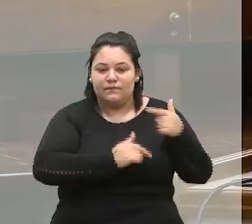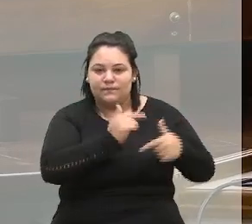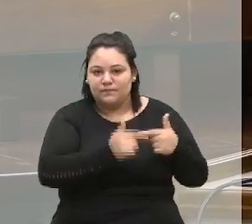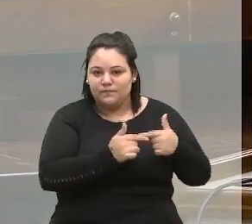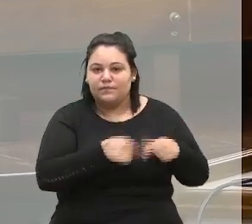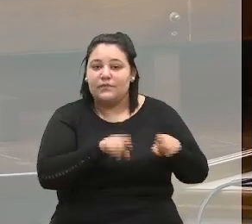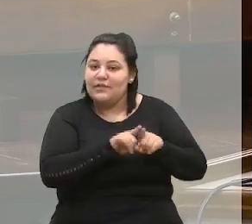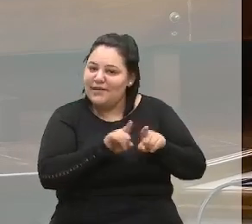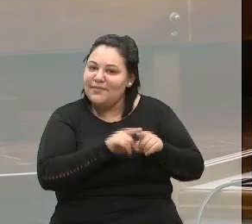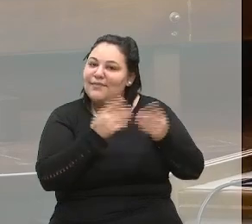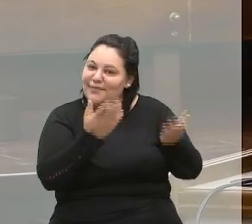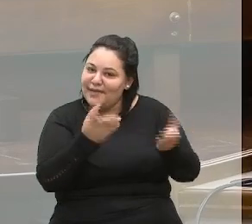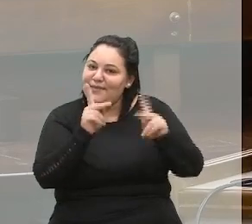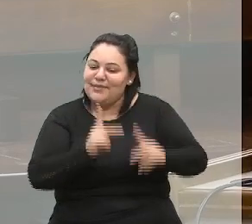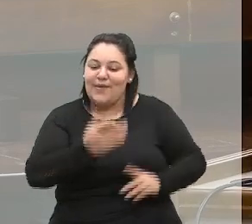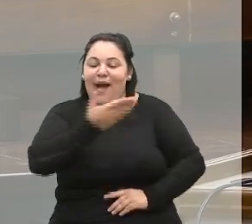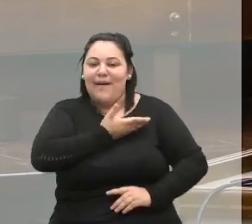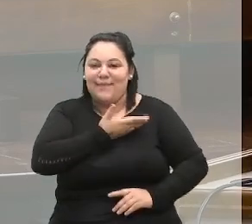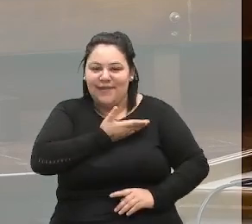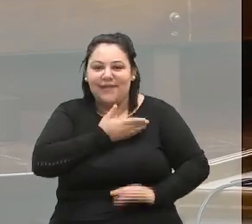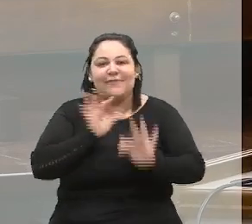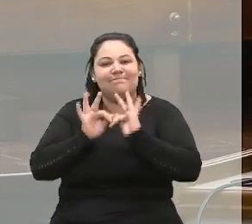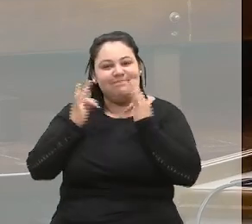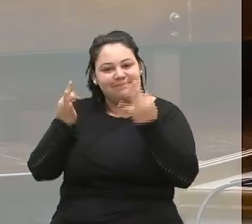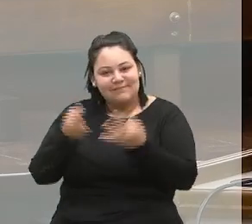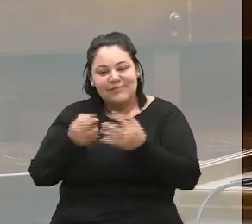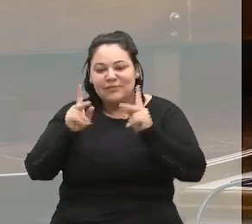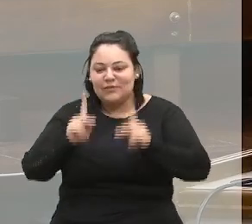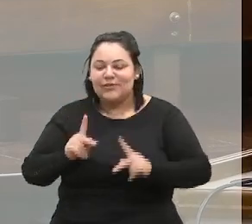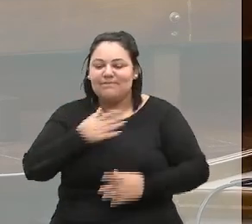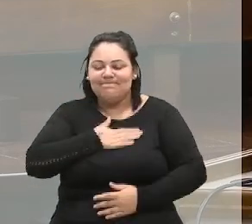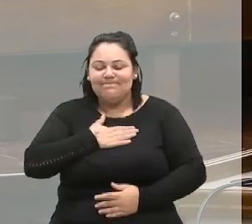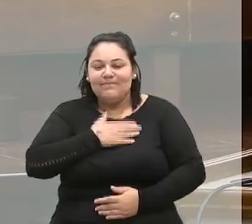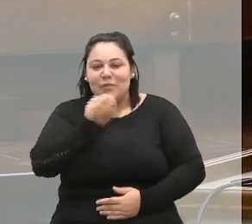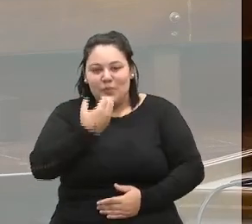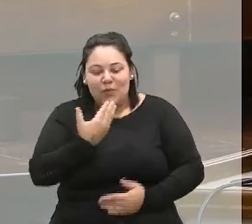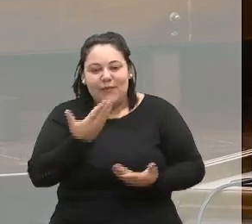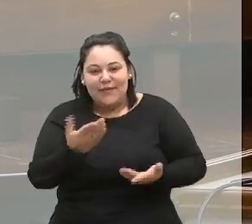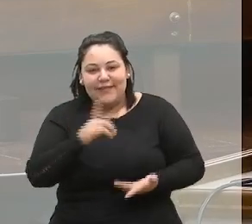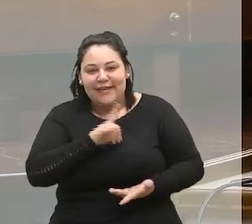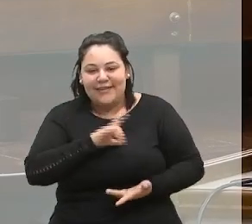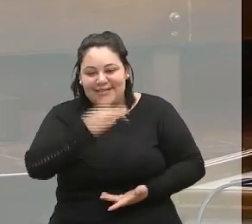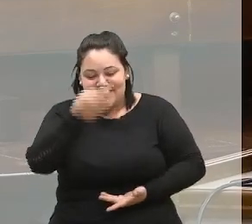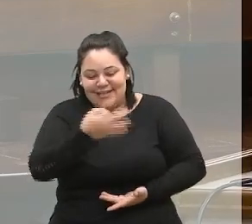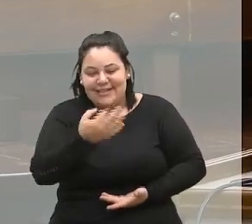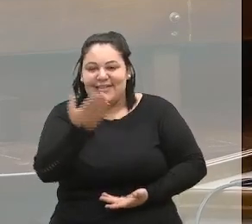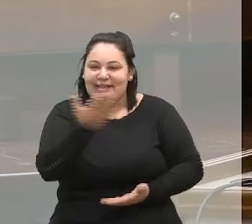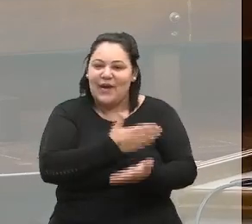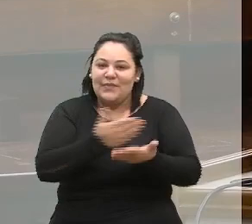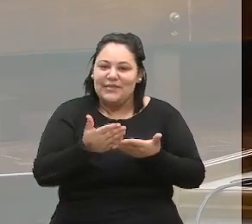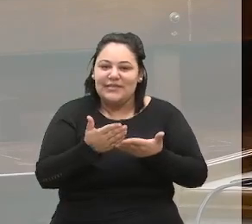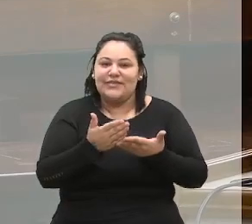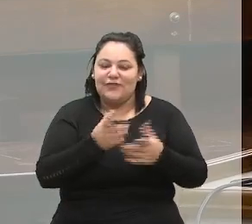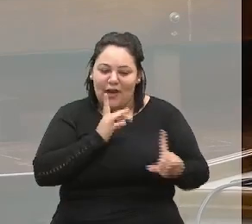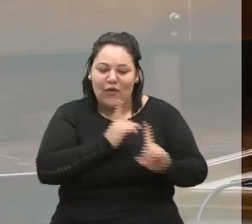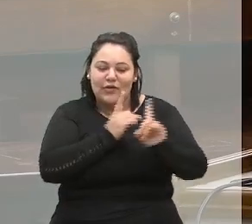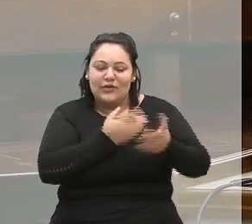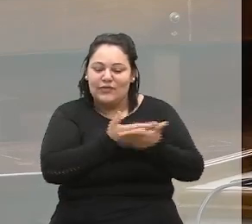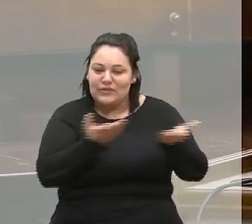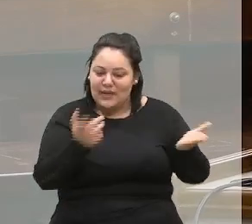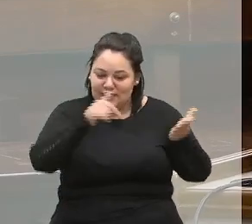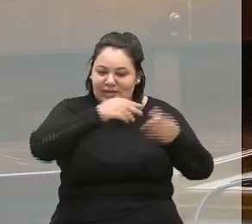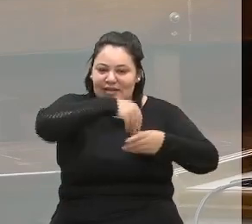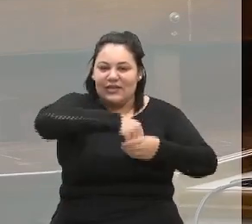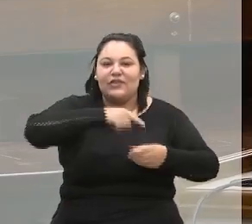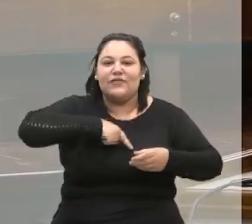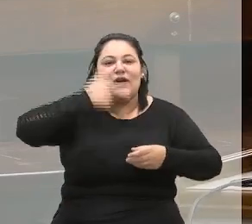uma pessoa familiar, uma pessoa boa, tenho certeza que o senhor está começando a buscar seu espaço e vai conseguir chegar muito mais